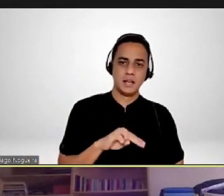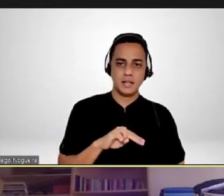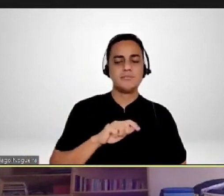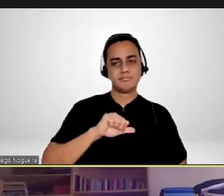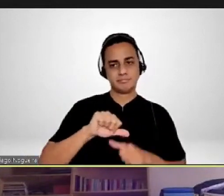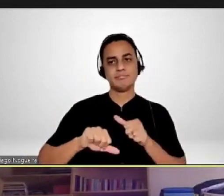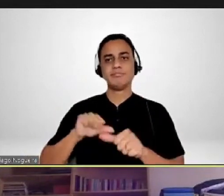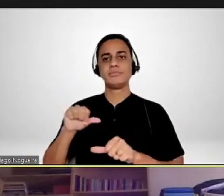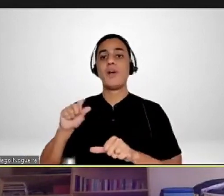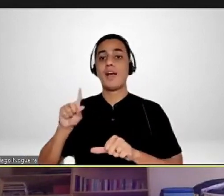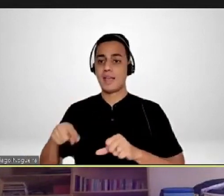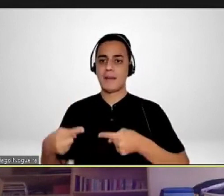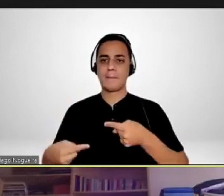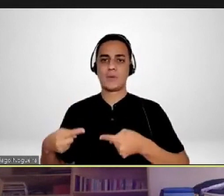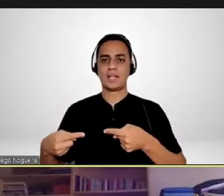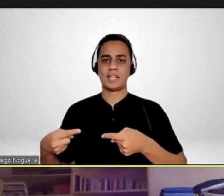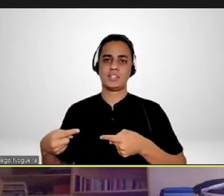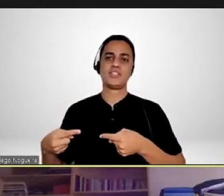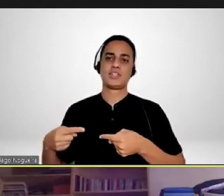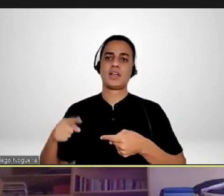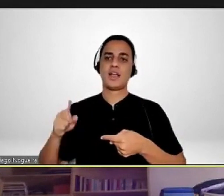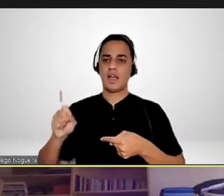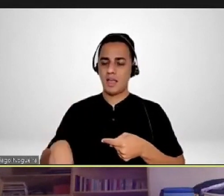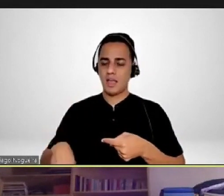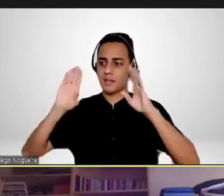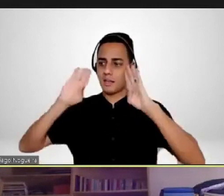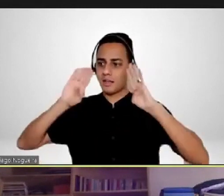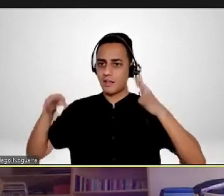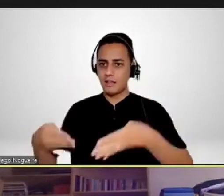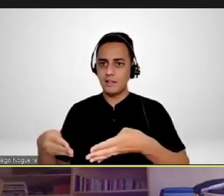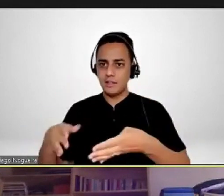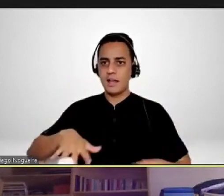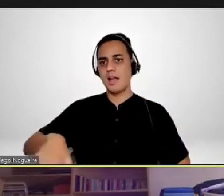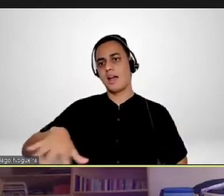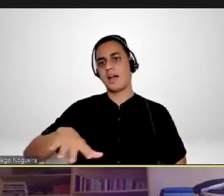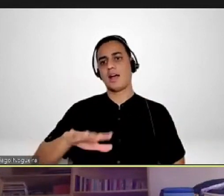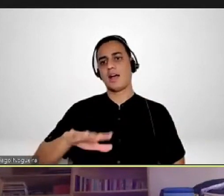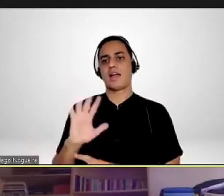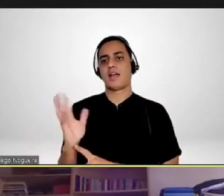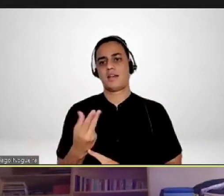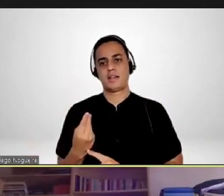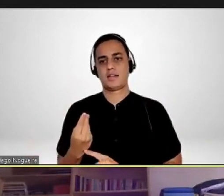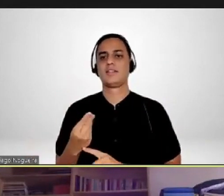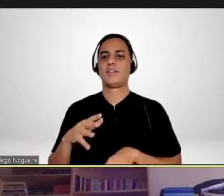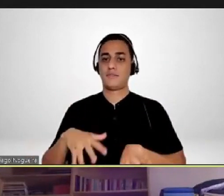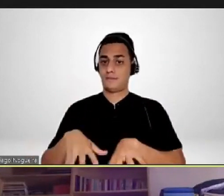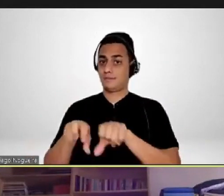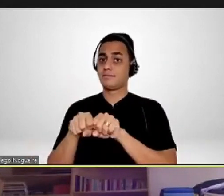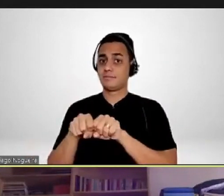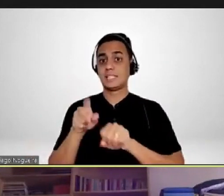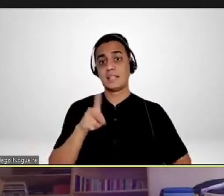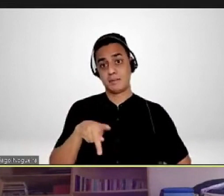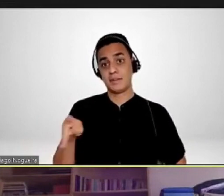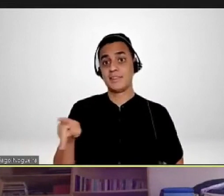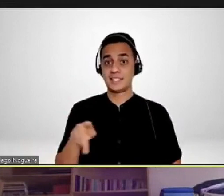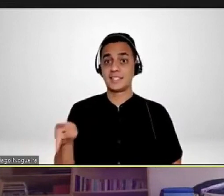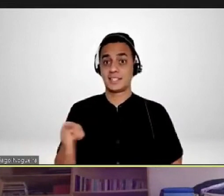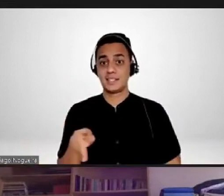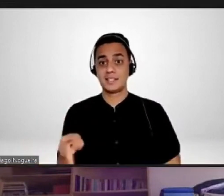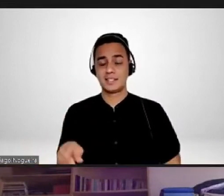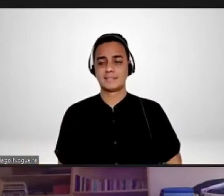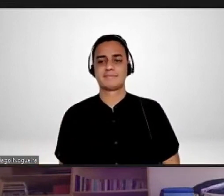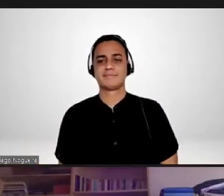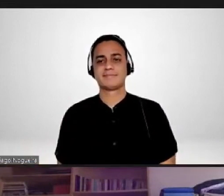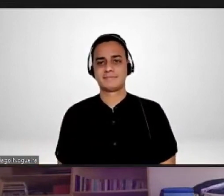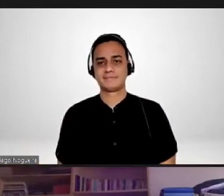questão política, é uma diminuição, né, do espaço da arte, né, na formação dos professores.